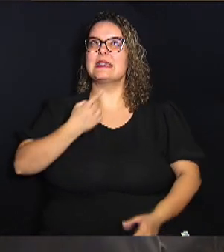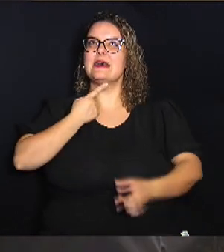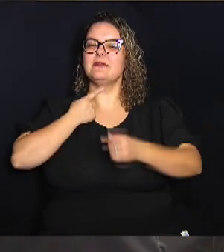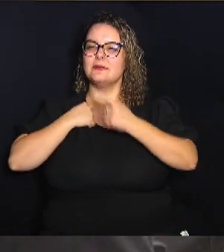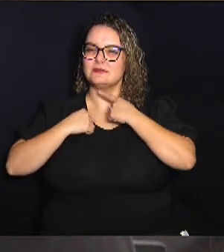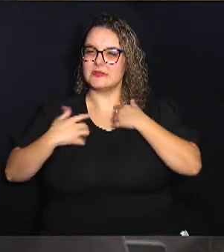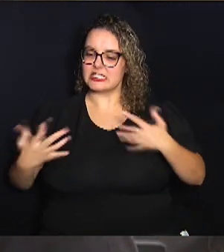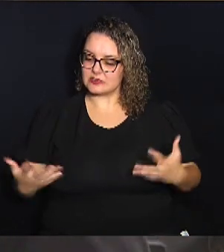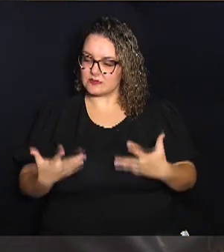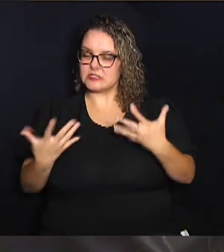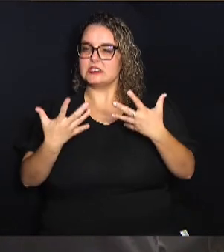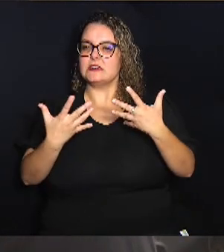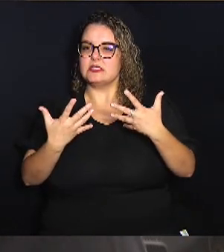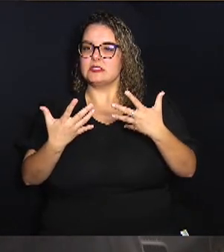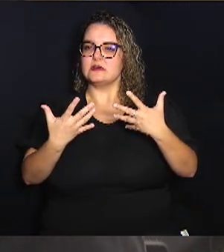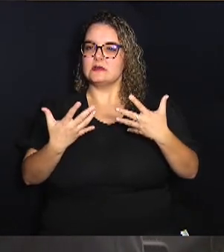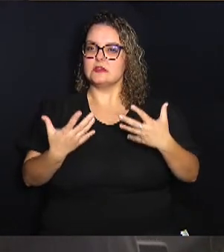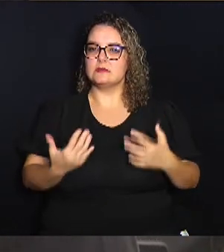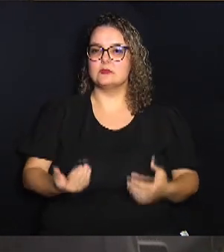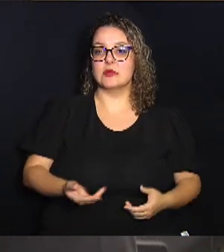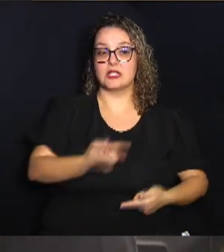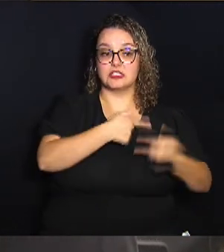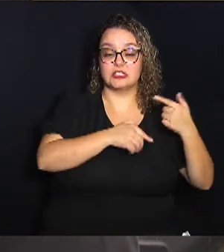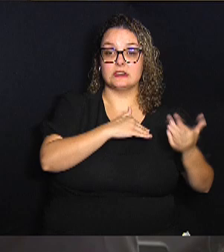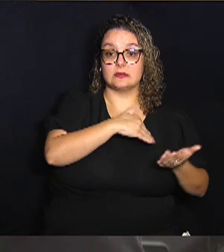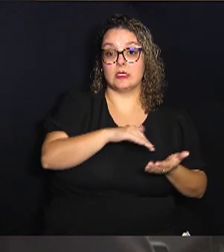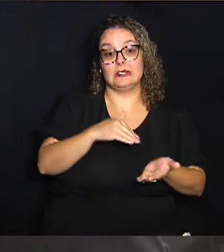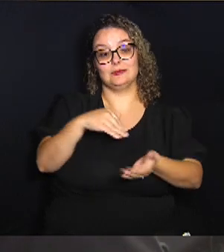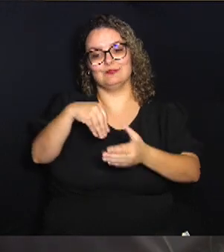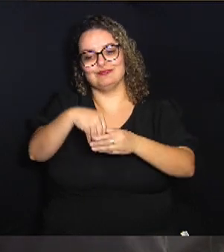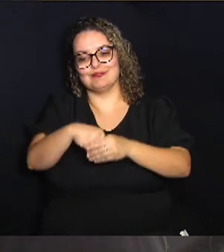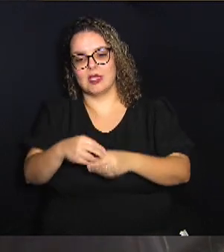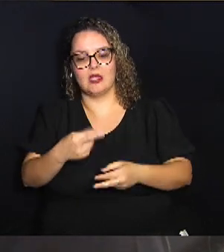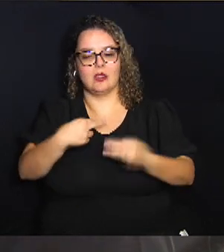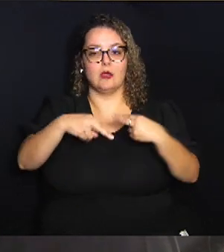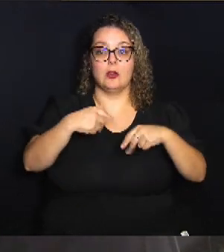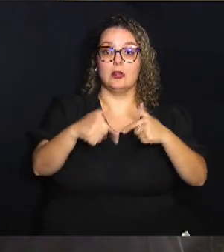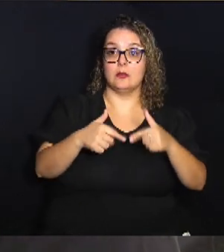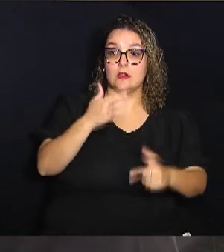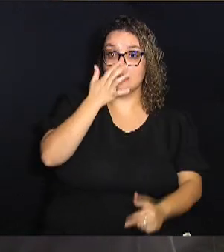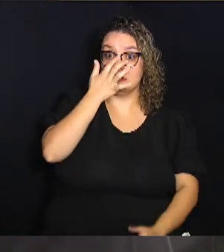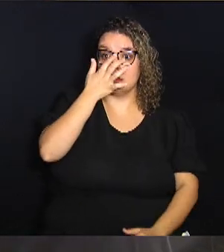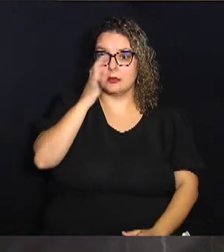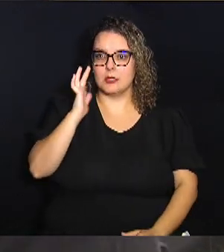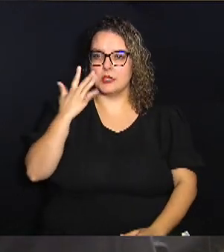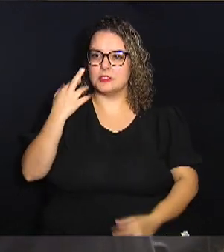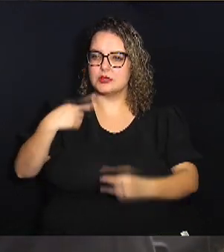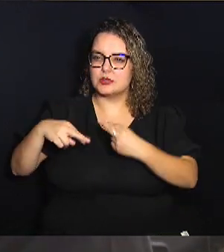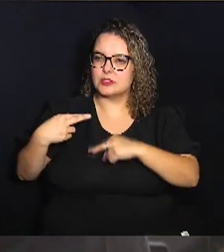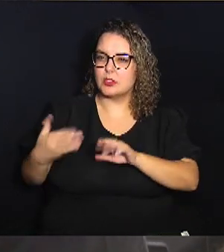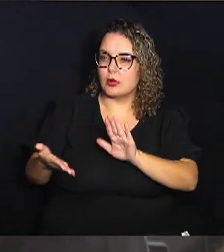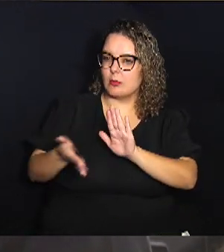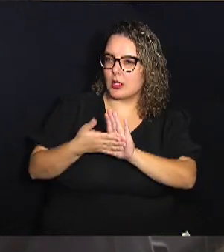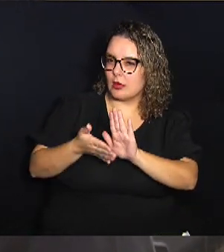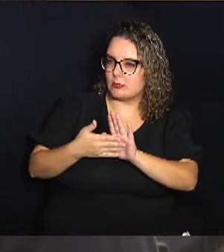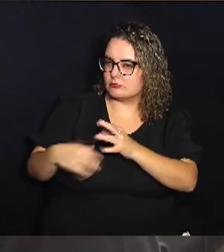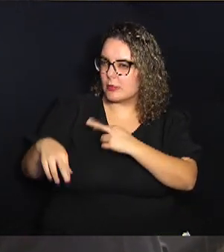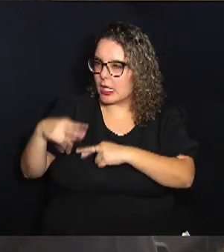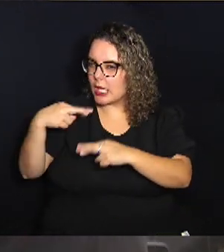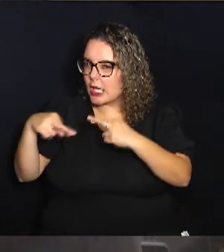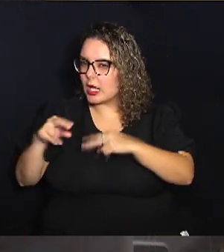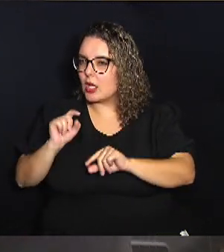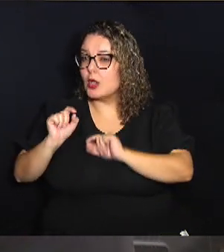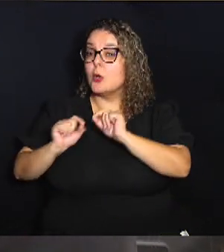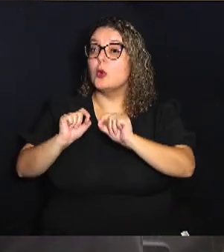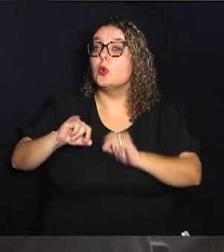tinha sobre estar dentro do escritório ou estar só relacionado com o trabalho. Eu acho que tem muito a ver com propósito, muito a ver com o que